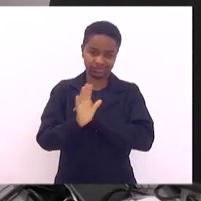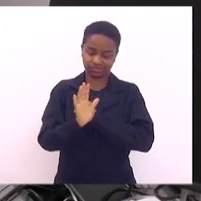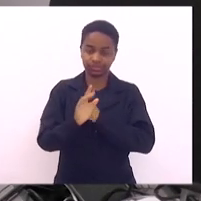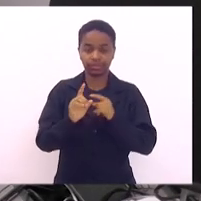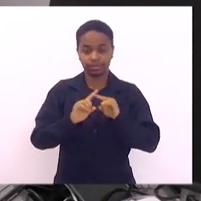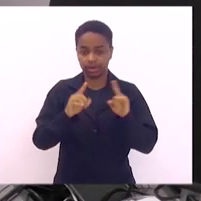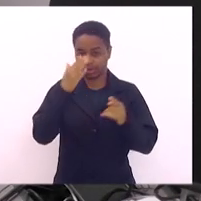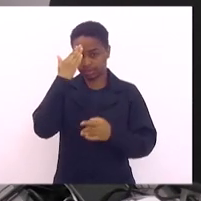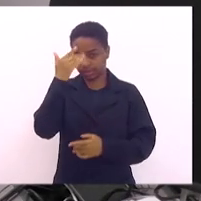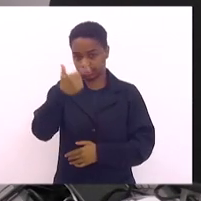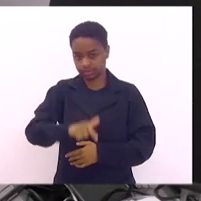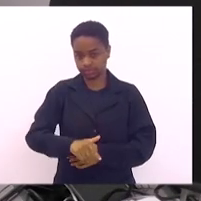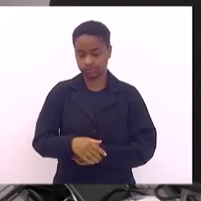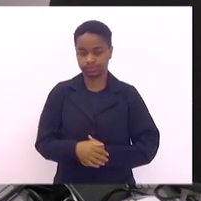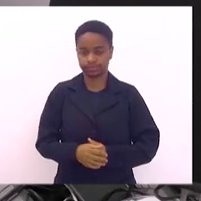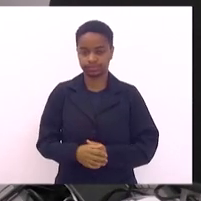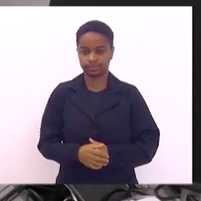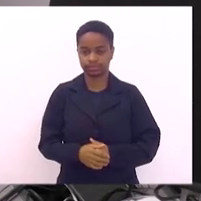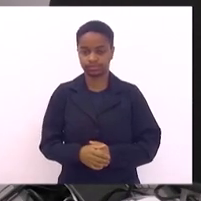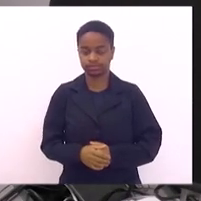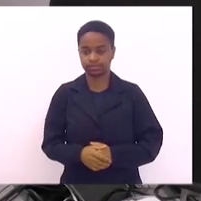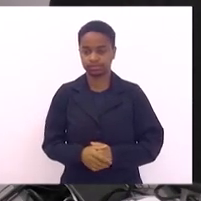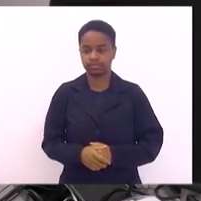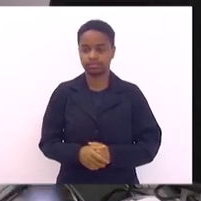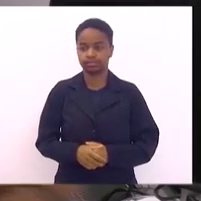obrigada mais uma vez. Por favor.